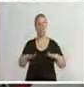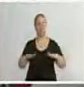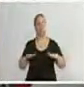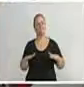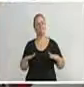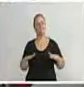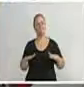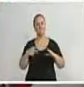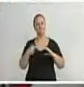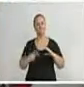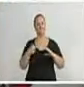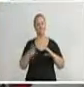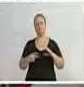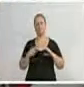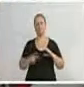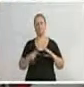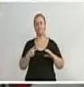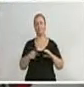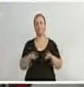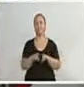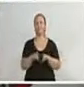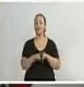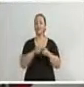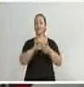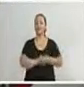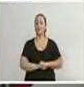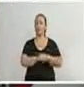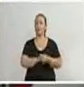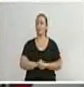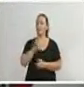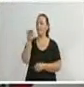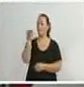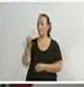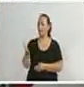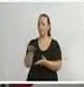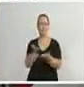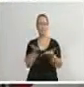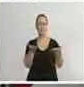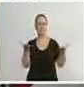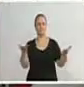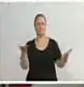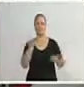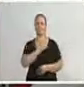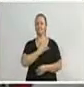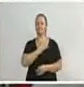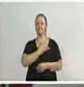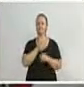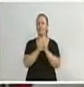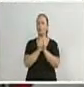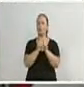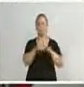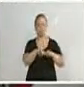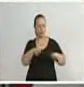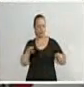da Câmara. Ao cumprimentá-lo, cumprimento também os demais colegas que compõem a mesa